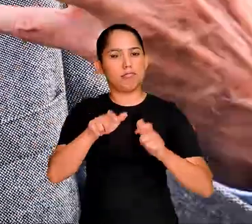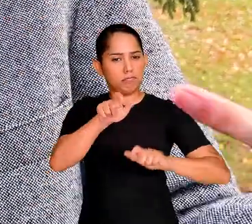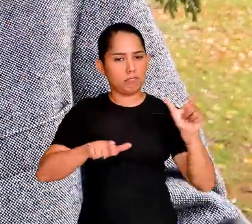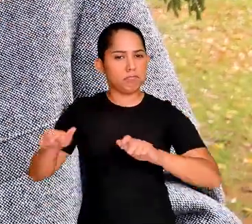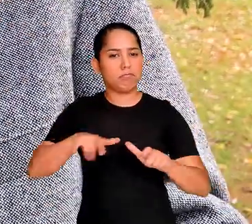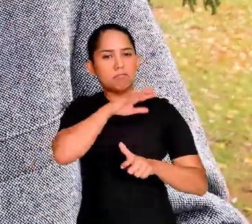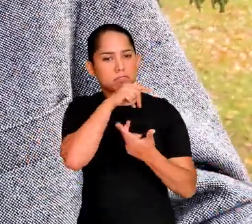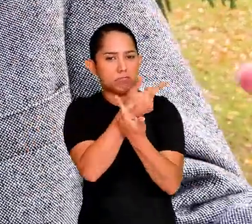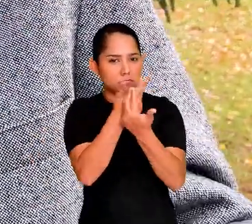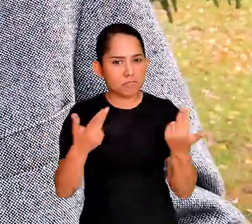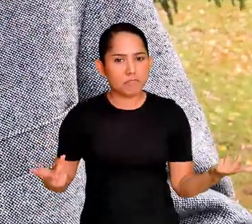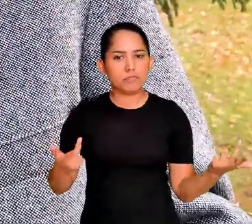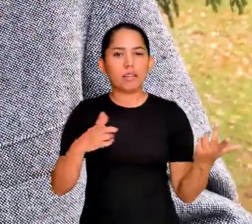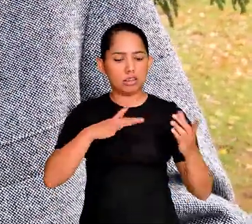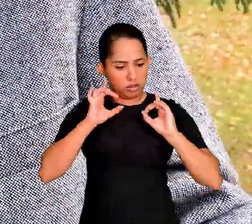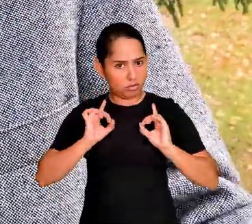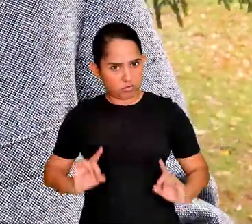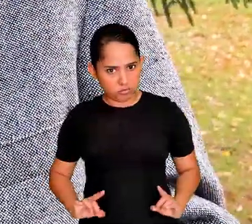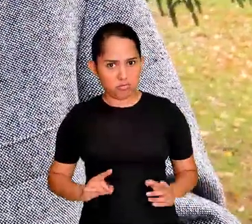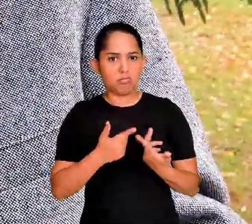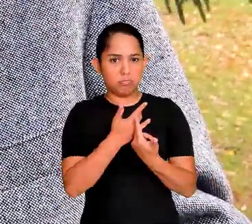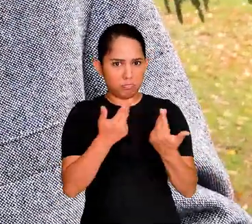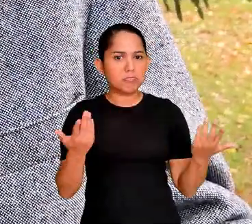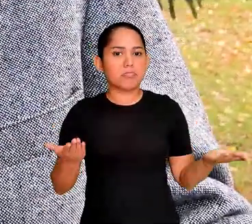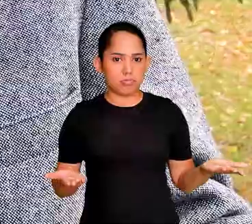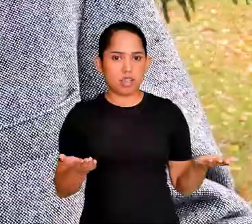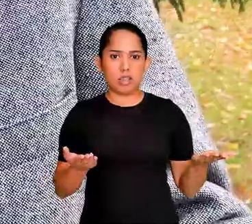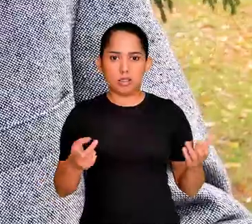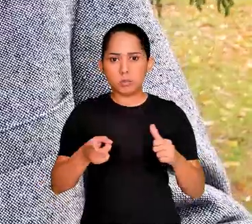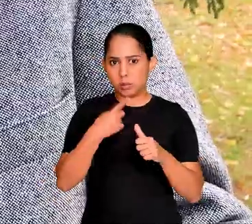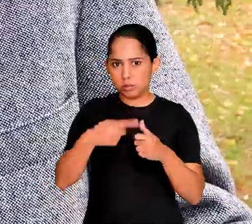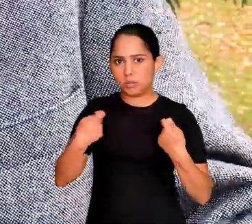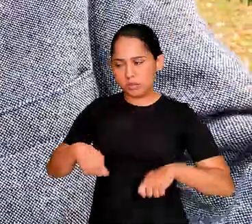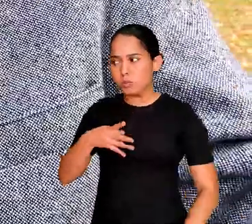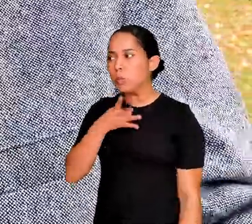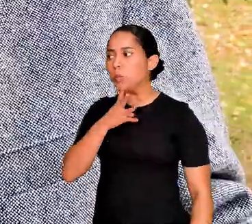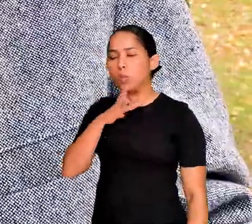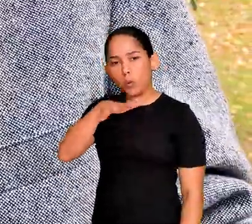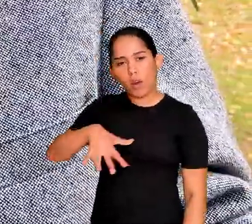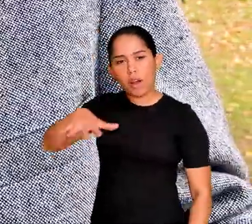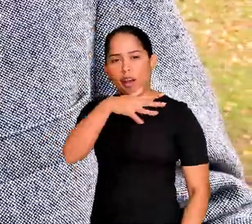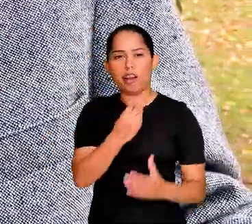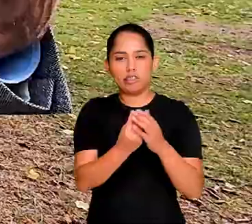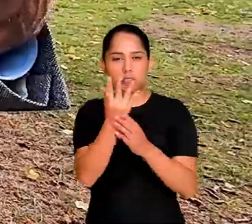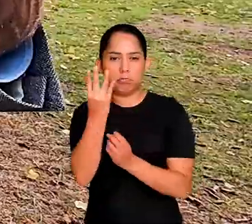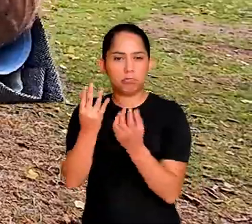with beings and beings have their own dignity. That means first I have to know